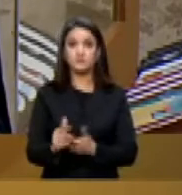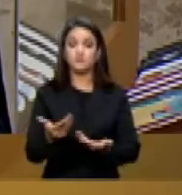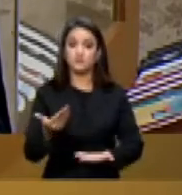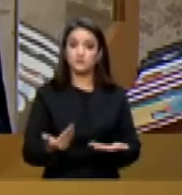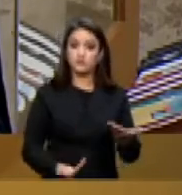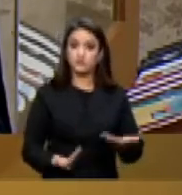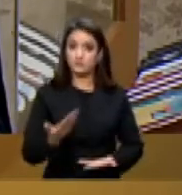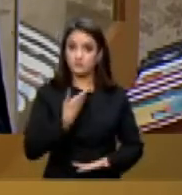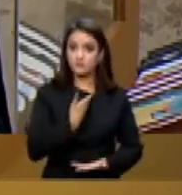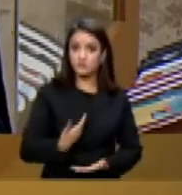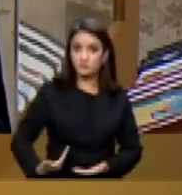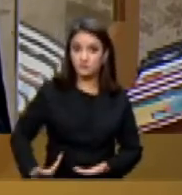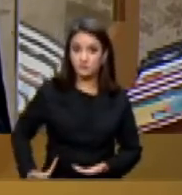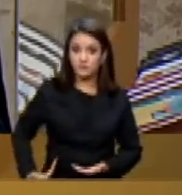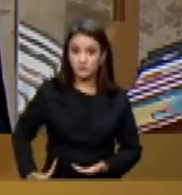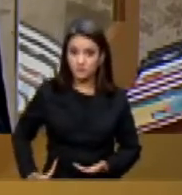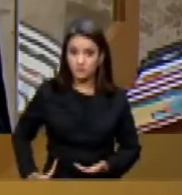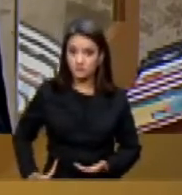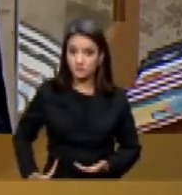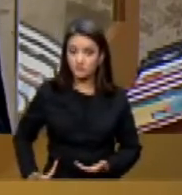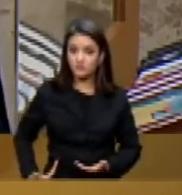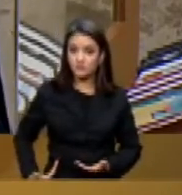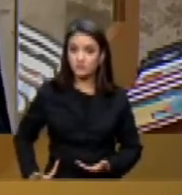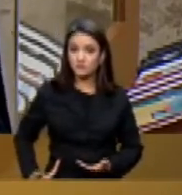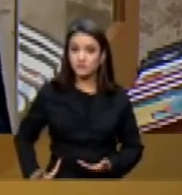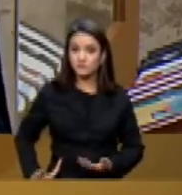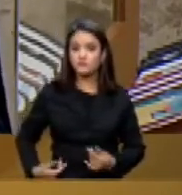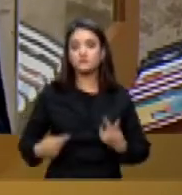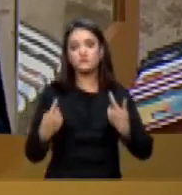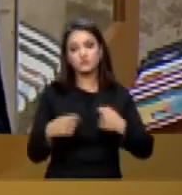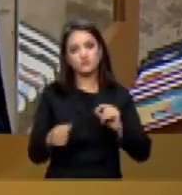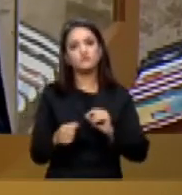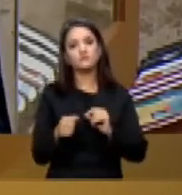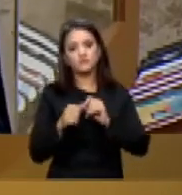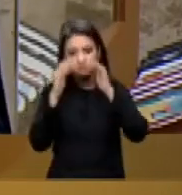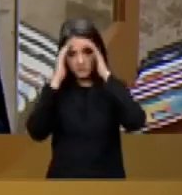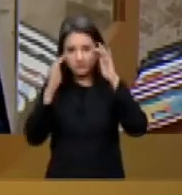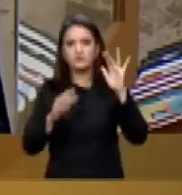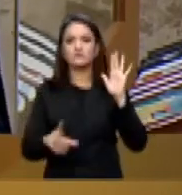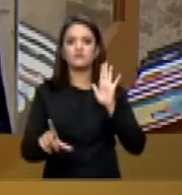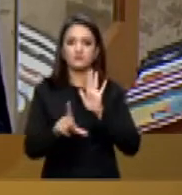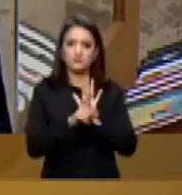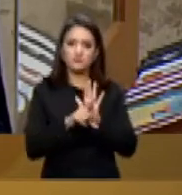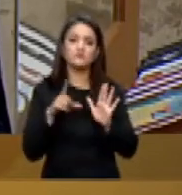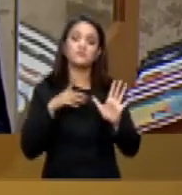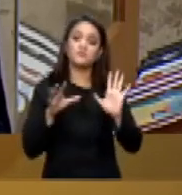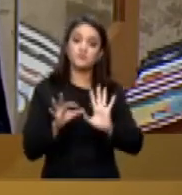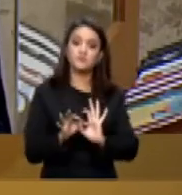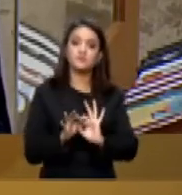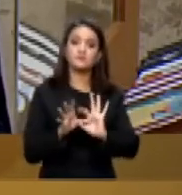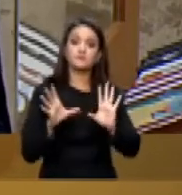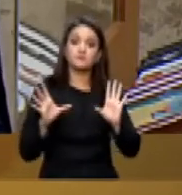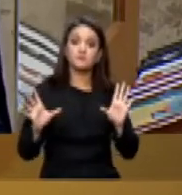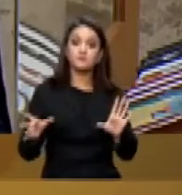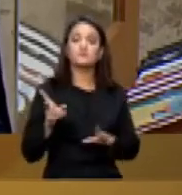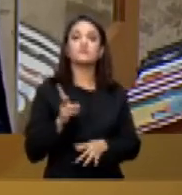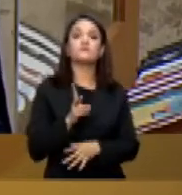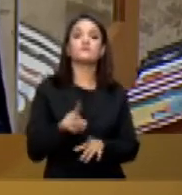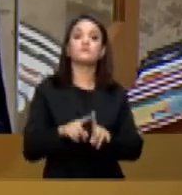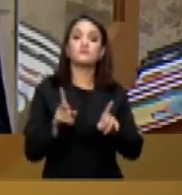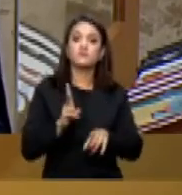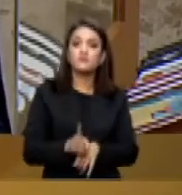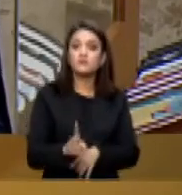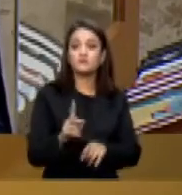dos serviços públicos será feita na forma da lei, sob regime de concessão ou permissão, sempre precedido